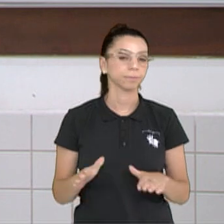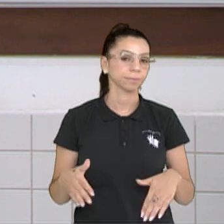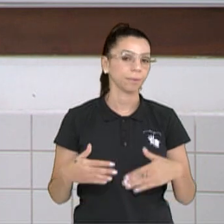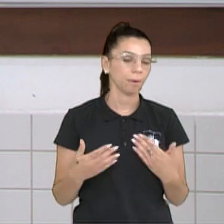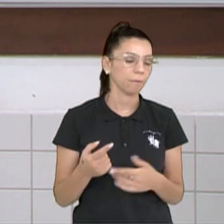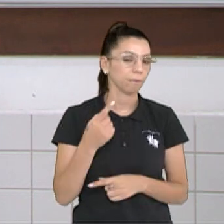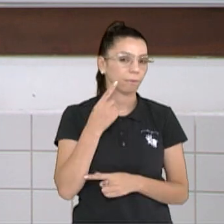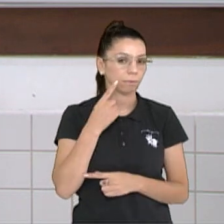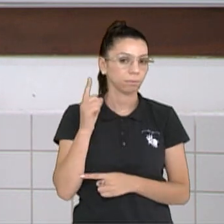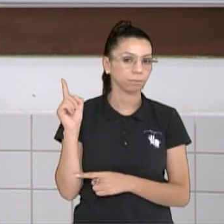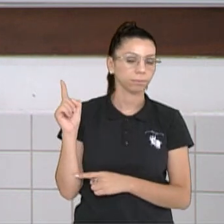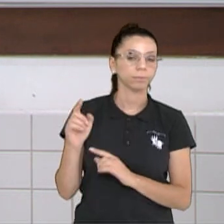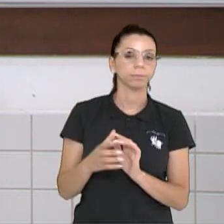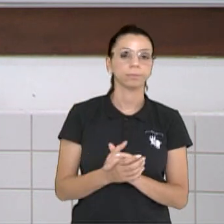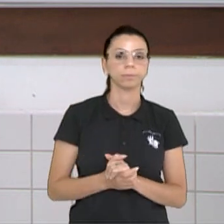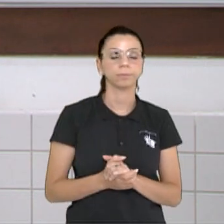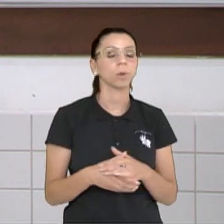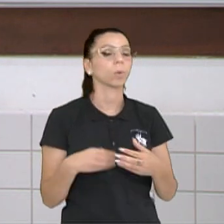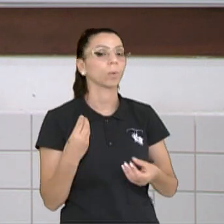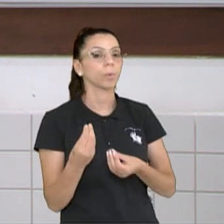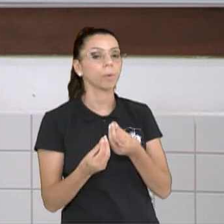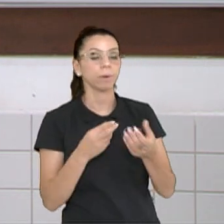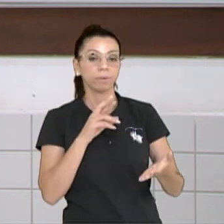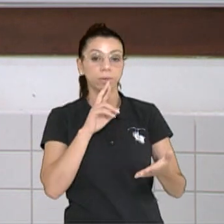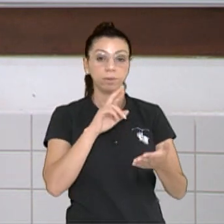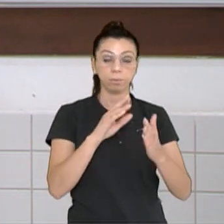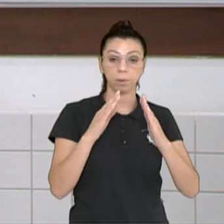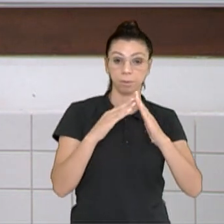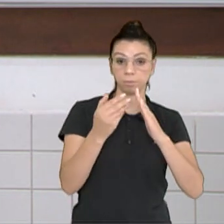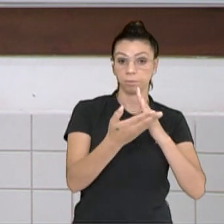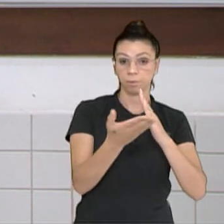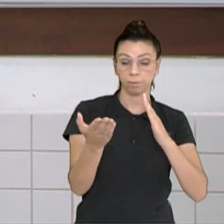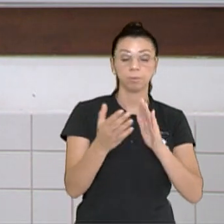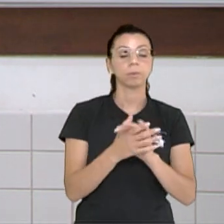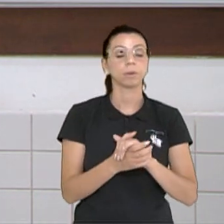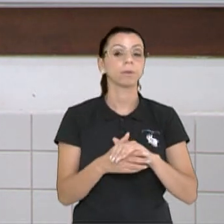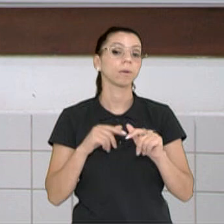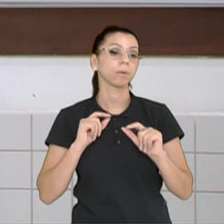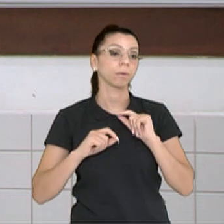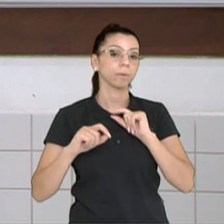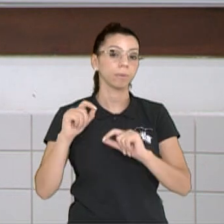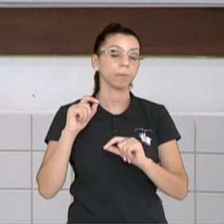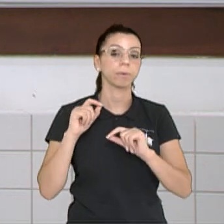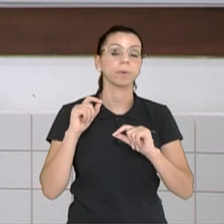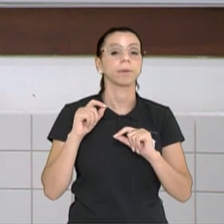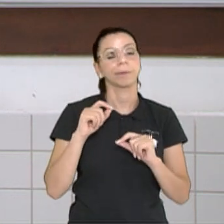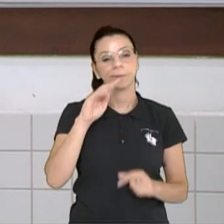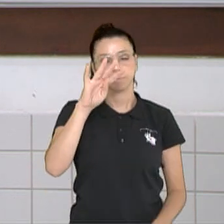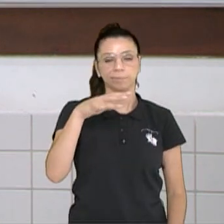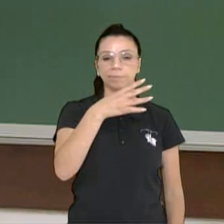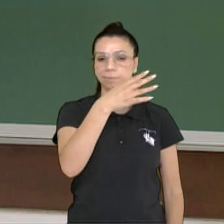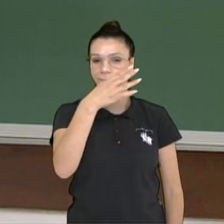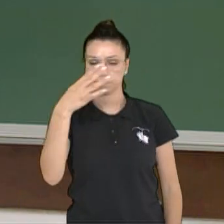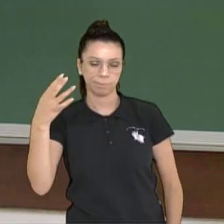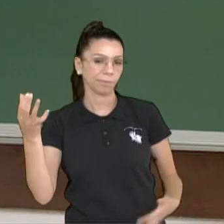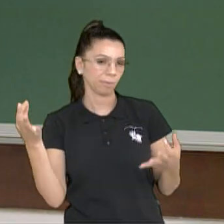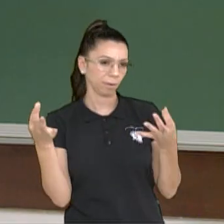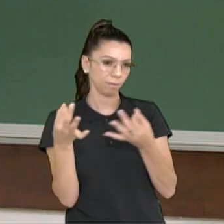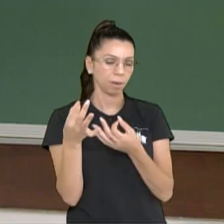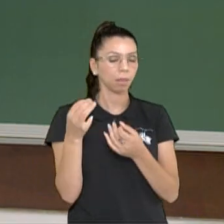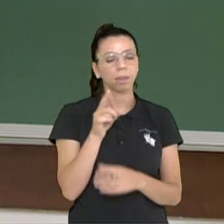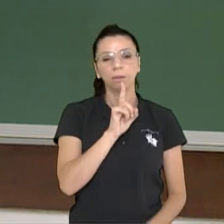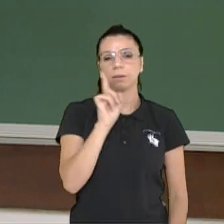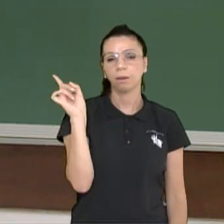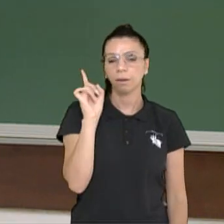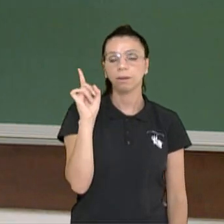Então vamos lá, pessoal? Vamos verificar como que você fez aí na sua casa. Então, eu deixei para vocês a tabelinha. Com essa